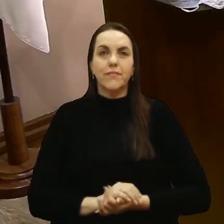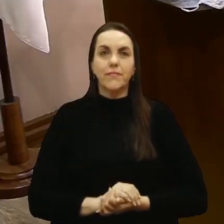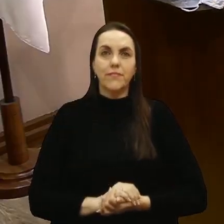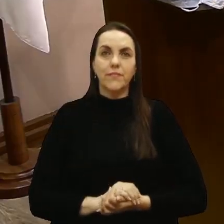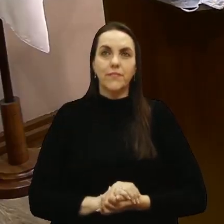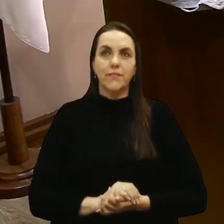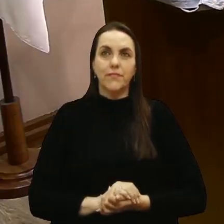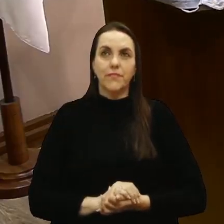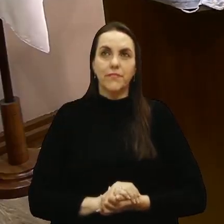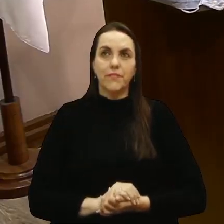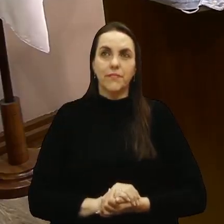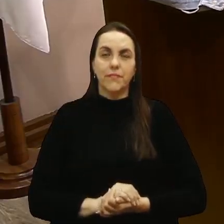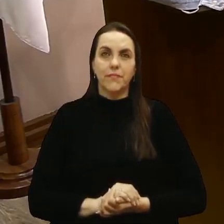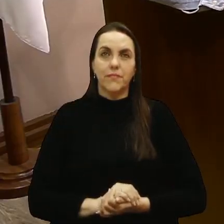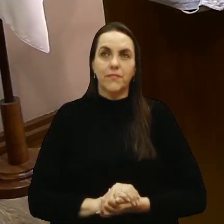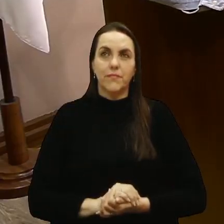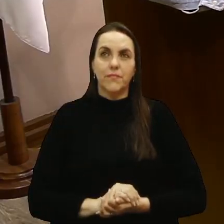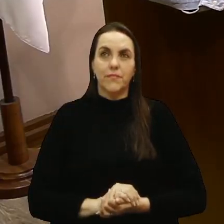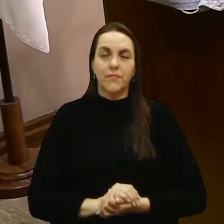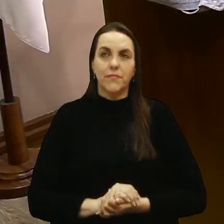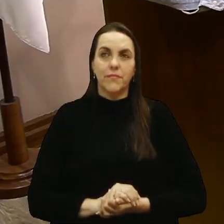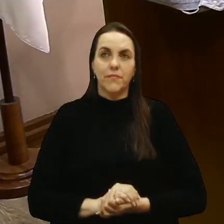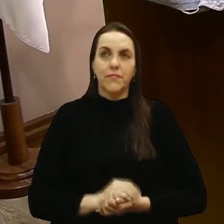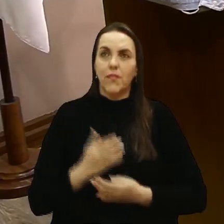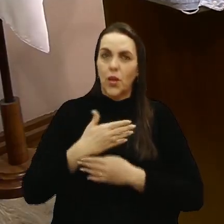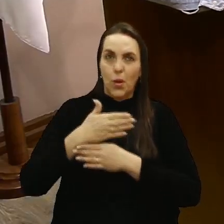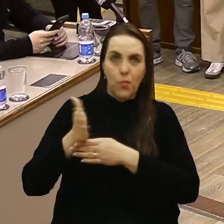nesse... Por favor, podem deixar a porta aberta.